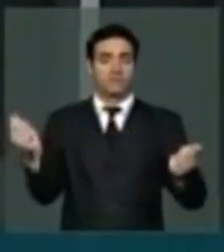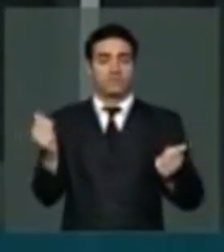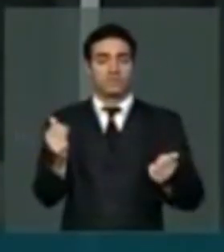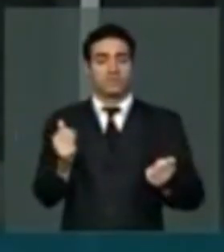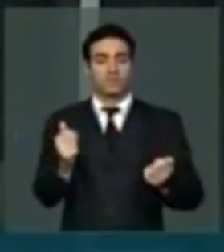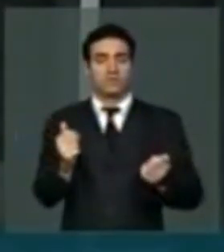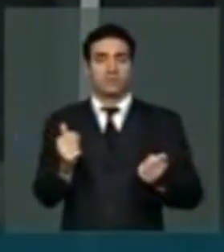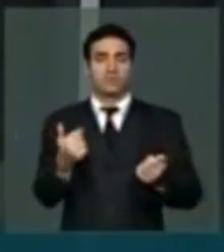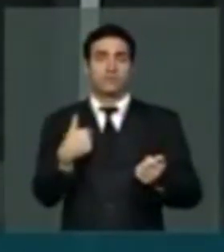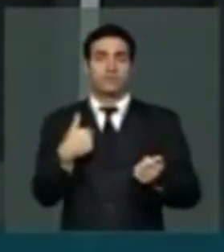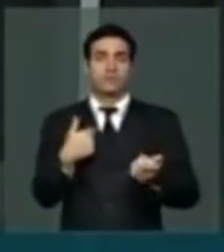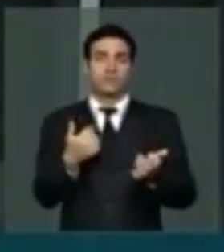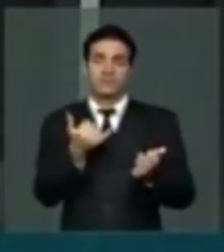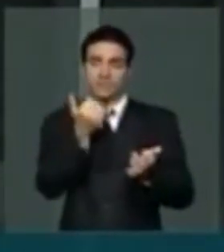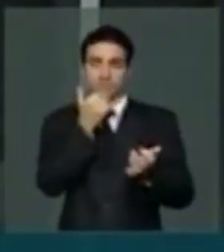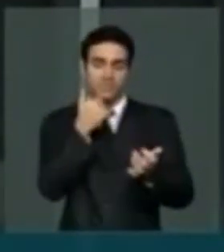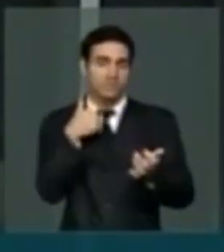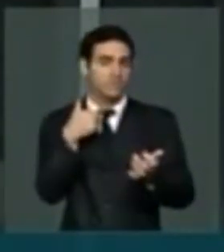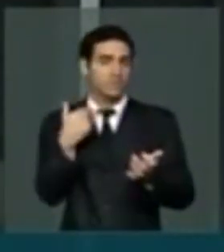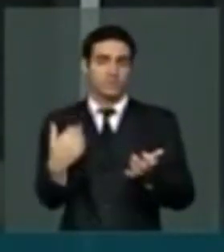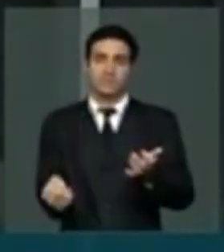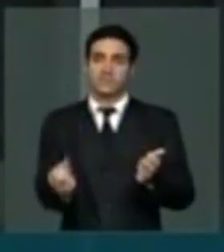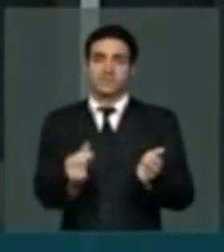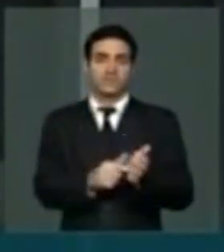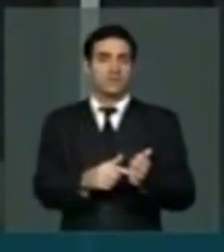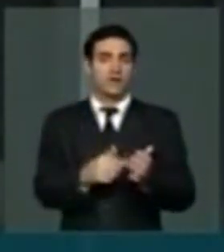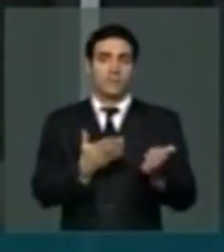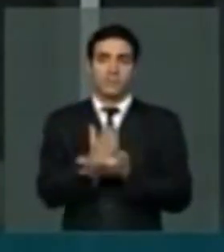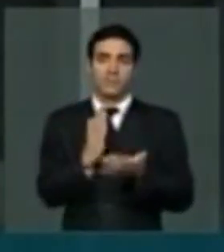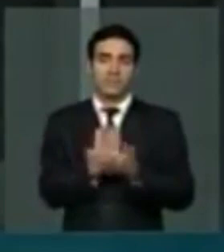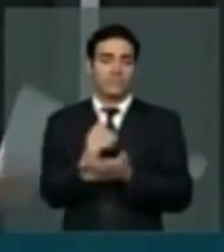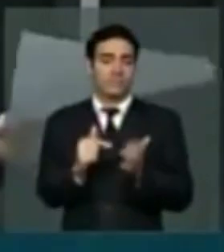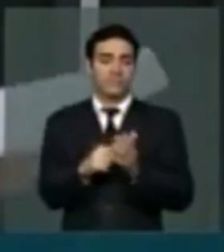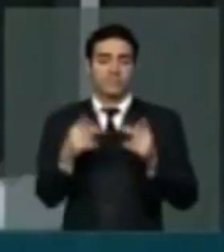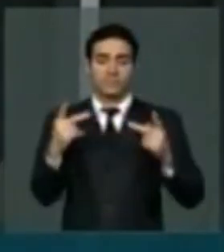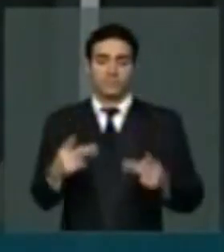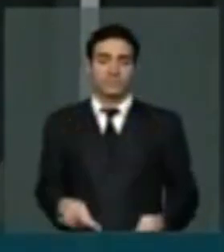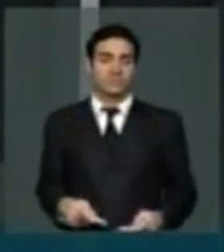Pessoal, não podemos admitir a tramitação e aprovação desse projeto nessa casa. Obrigado.